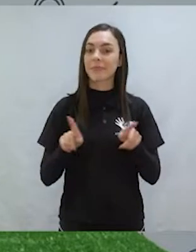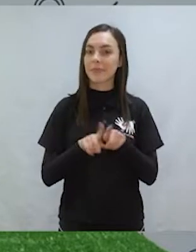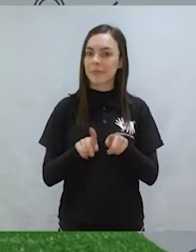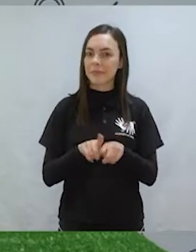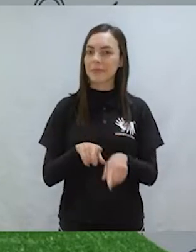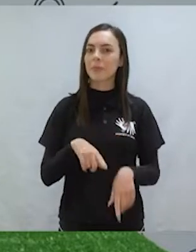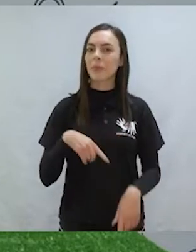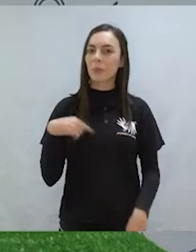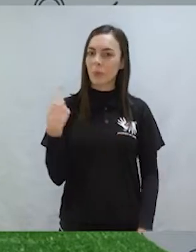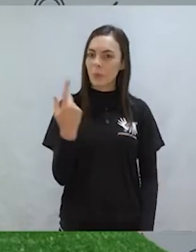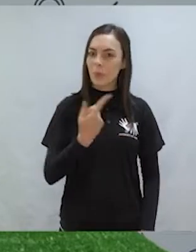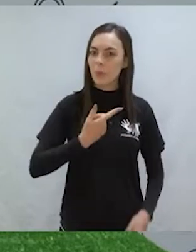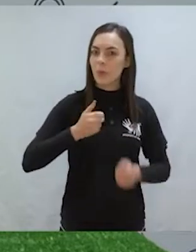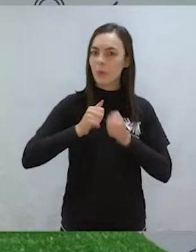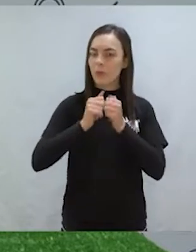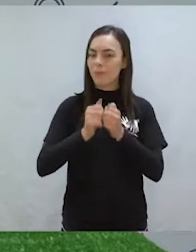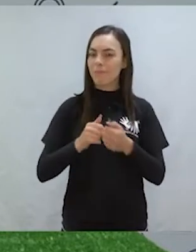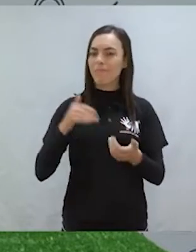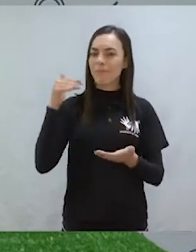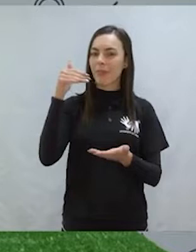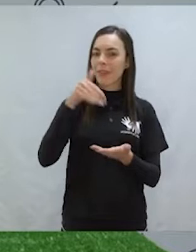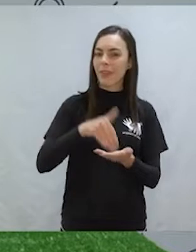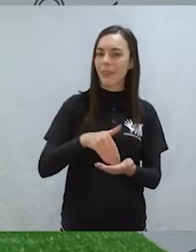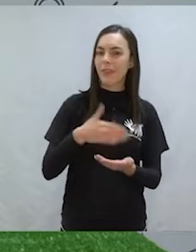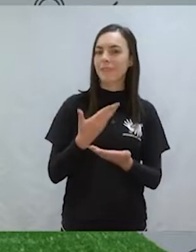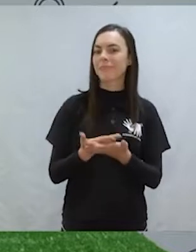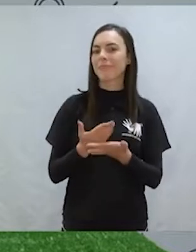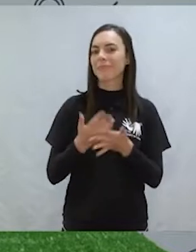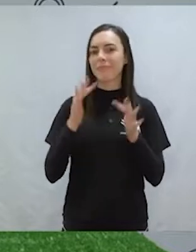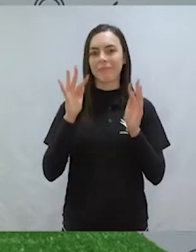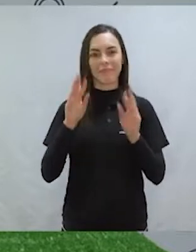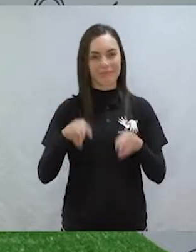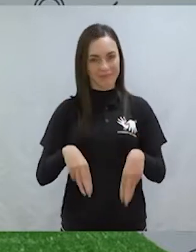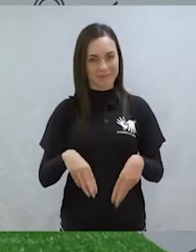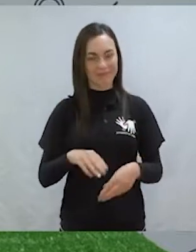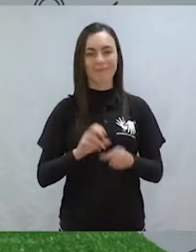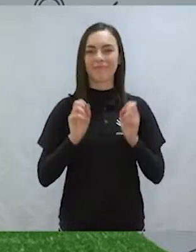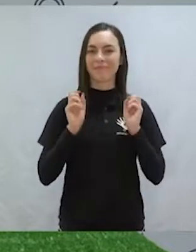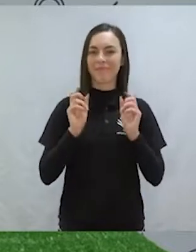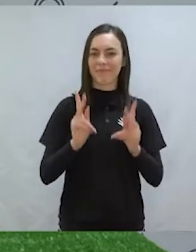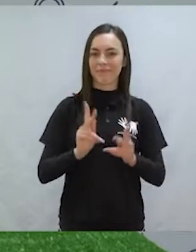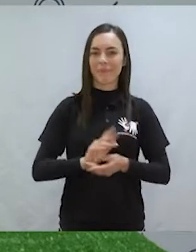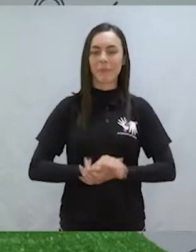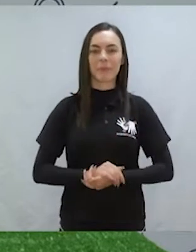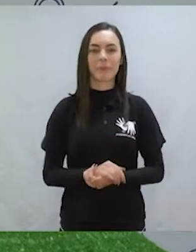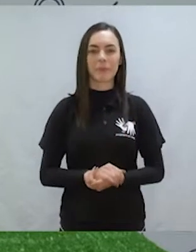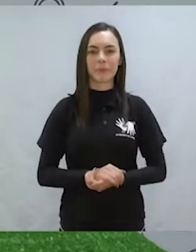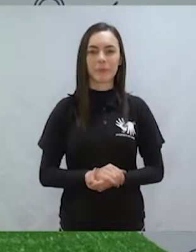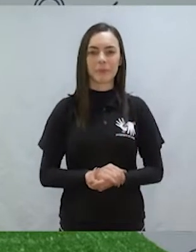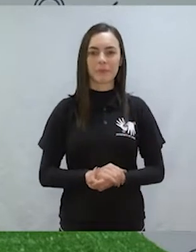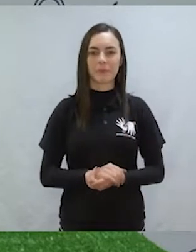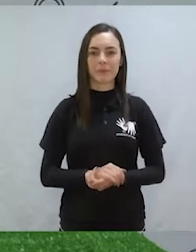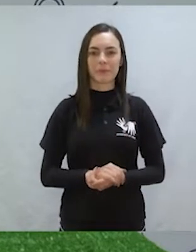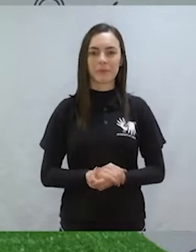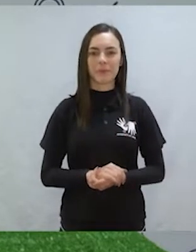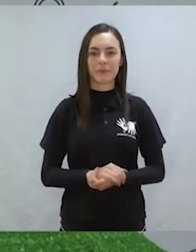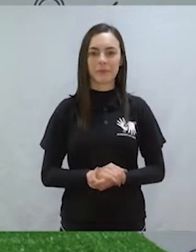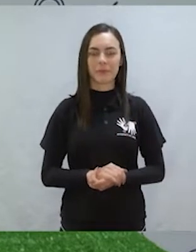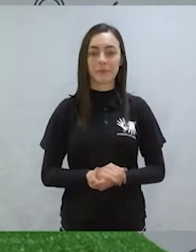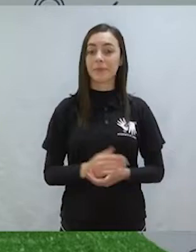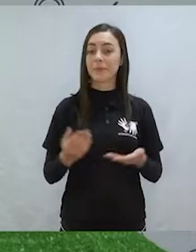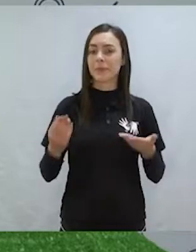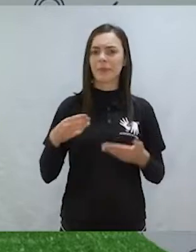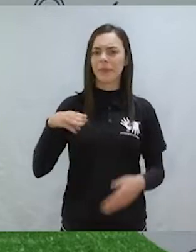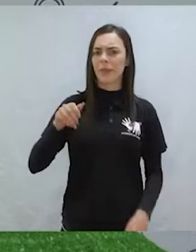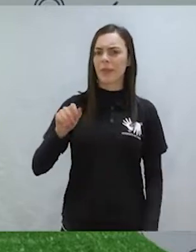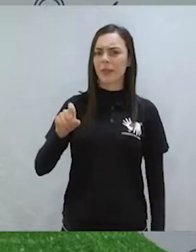permanecer juntos até o final. Esse é o convite para você também, ok? E olha lá, o Max